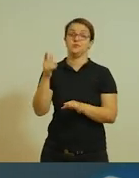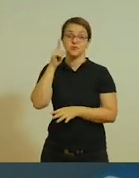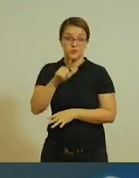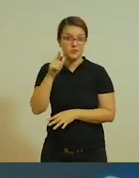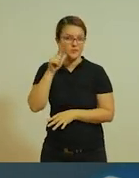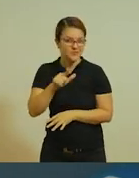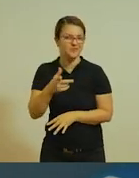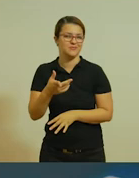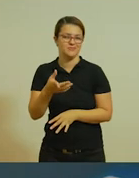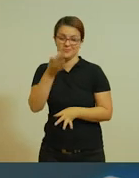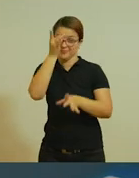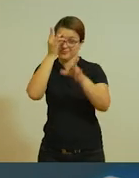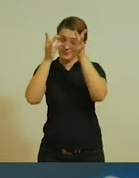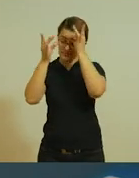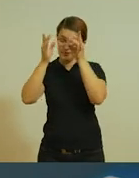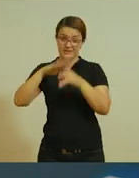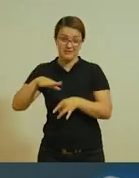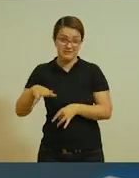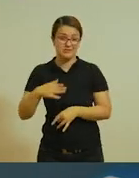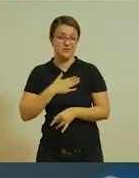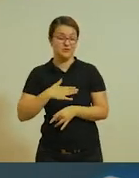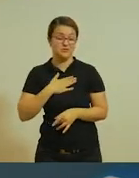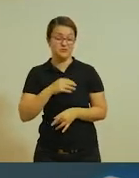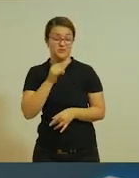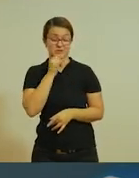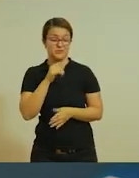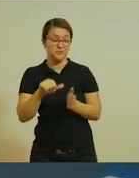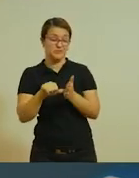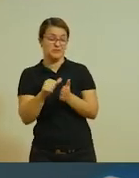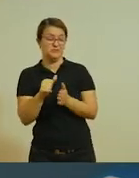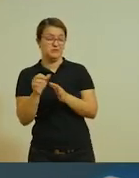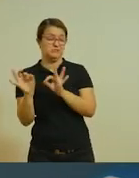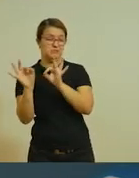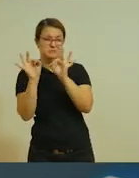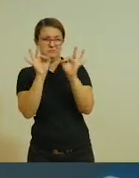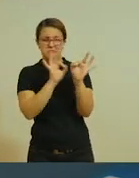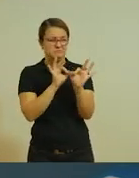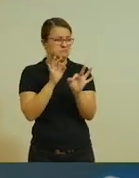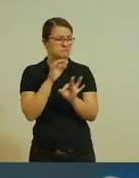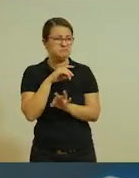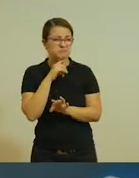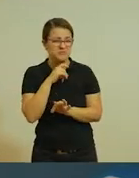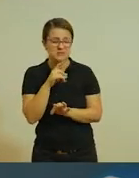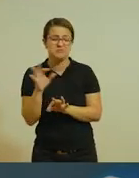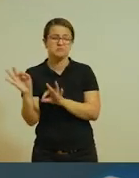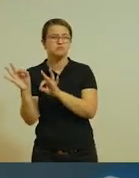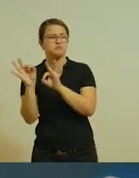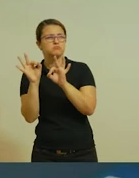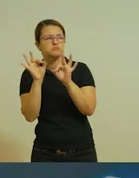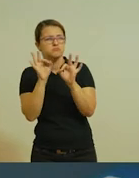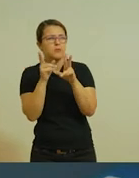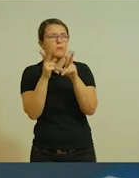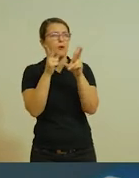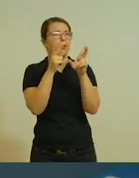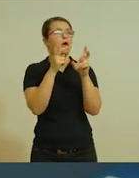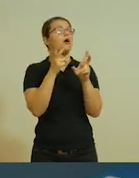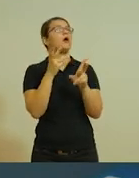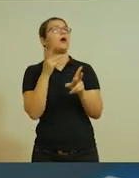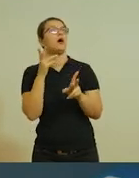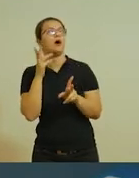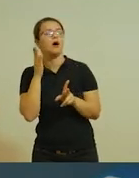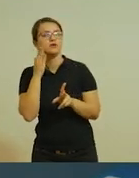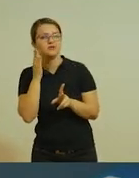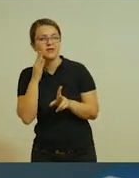benéfica. A criança gosta disso, porque a primeira vez ela não consegue fazer, depois ela vai conseguindo cantar junto, ela tem uma